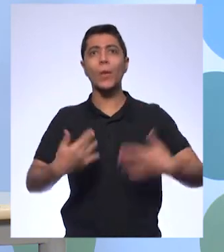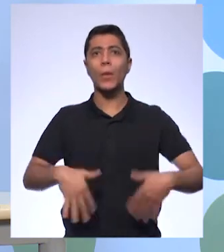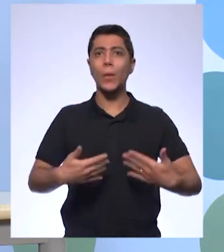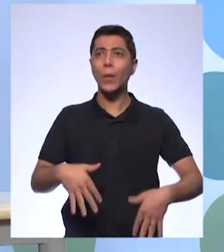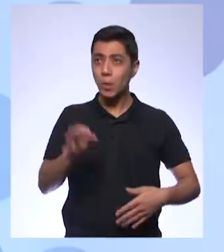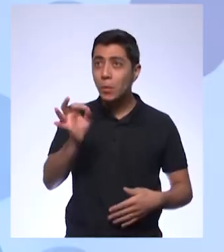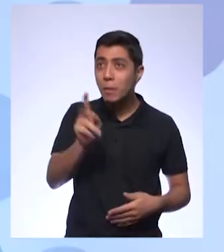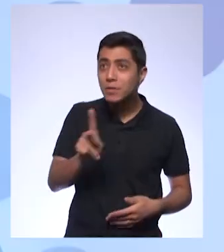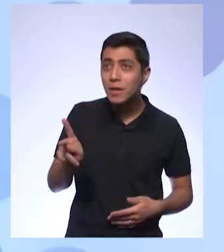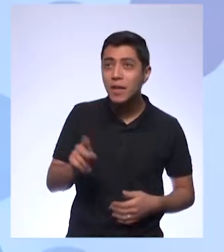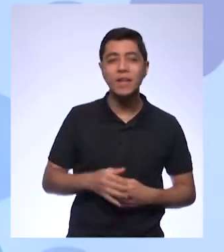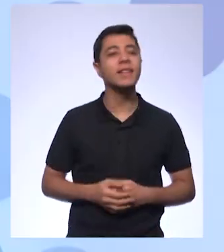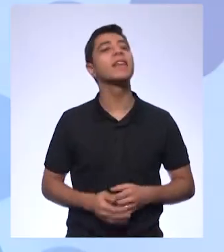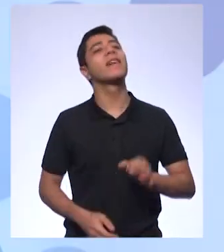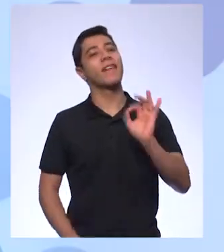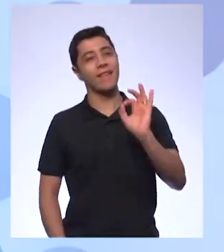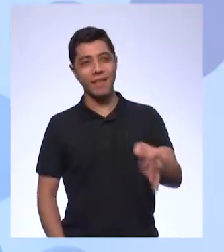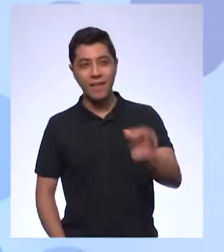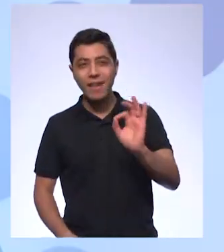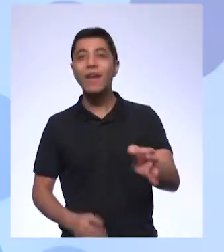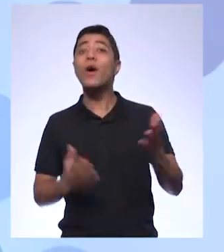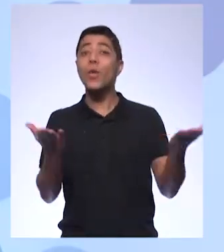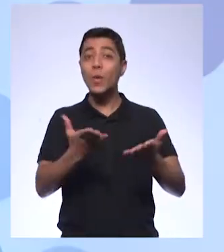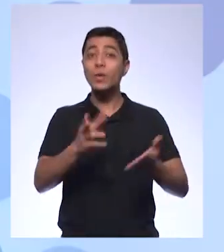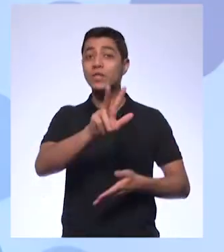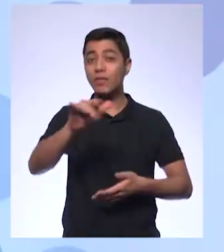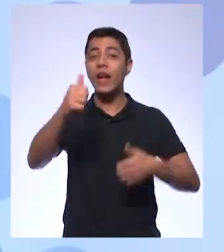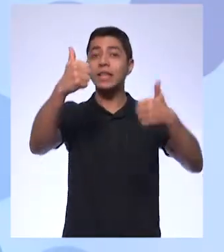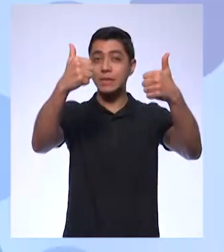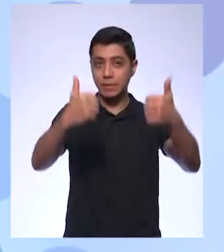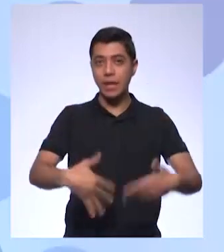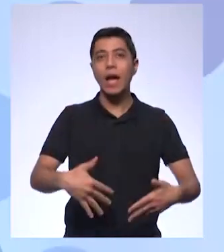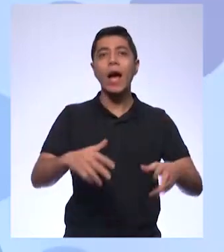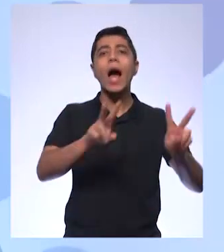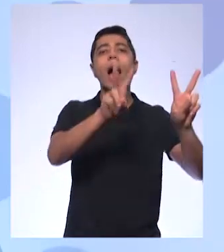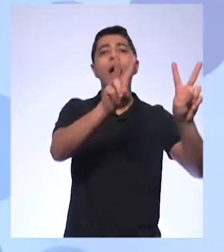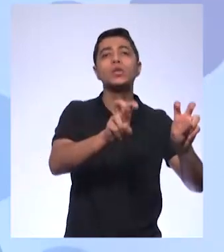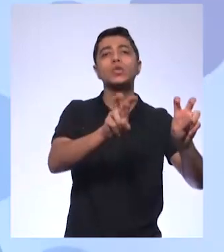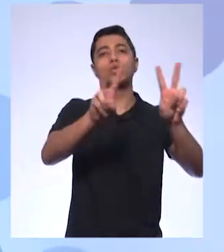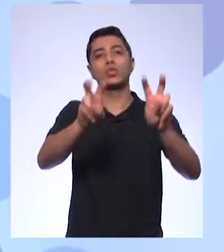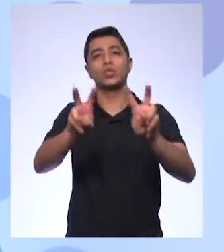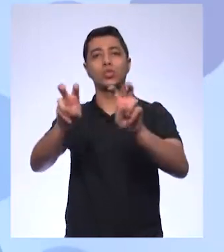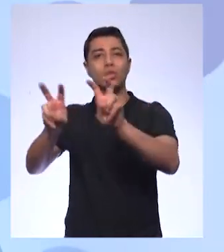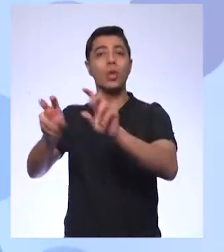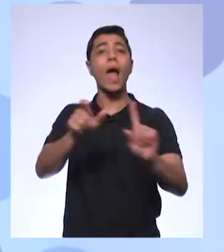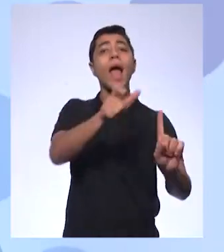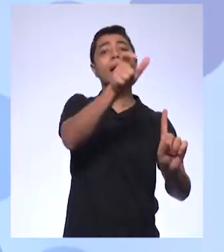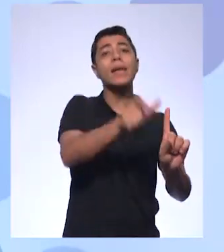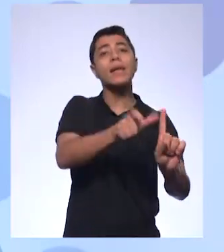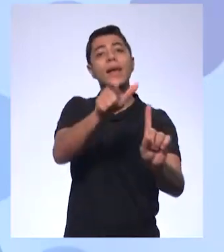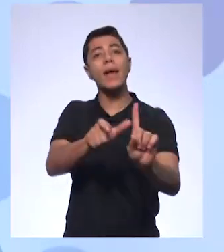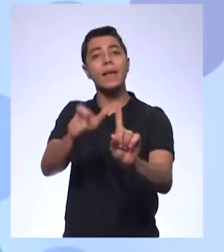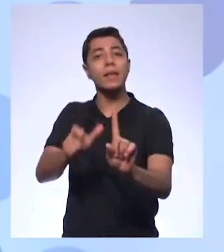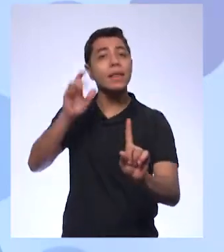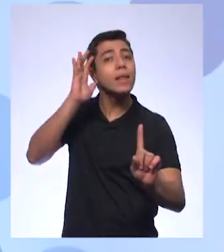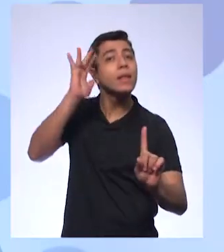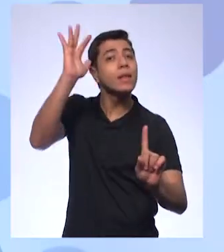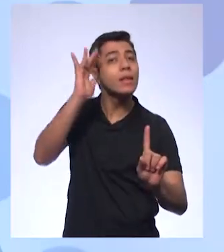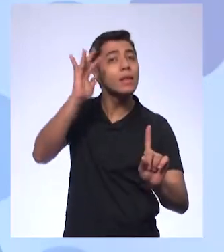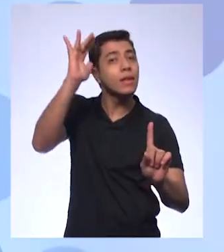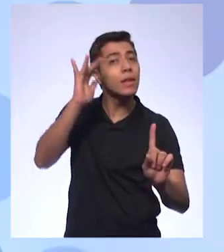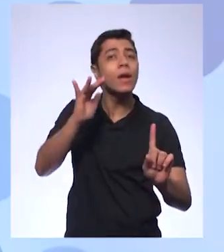professora? Exatamente. A gente vai fazer um passeio aí por alguns teóricos, né, de algumas vertentes aí